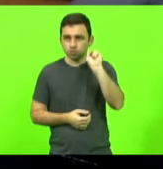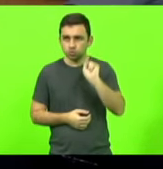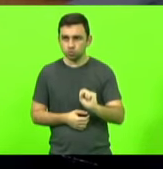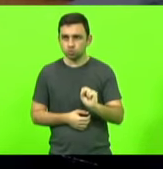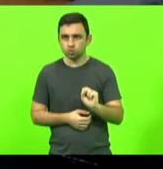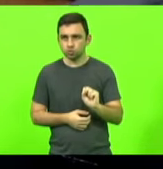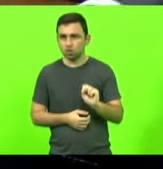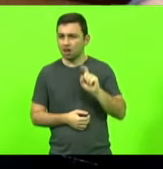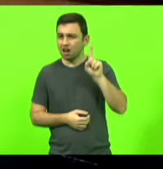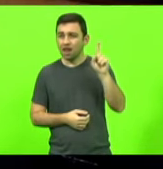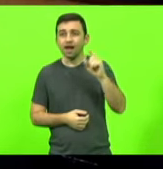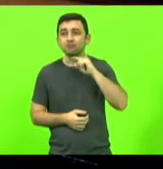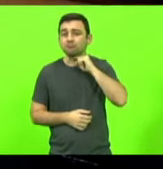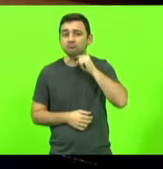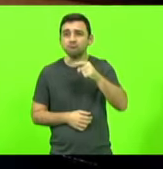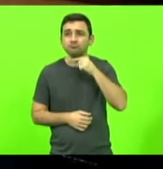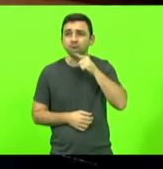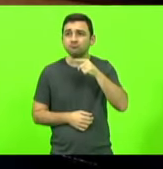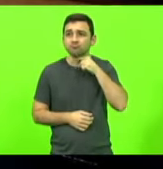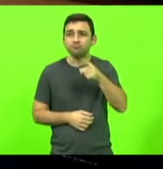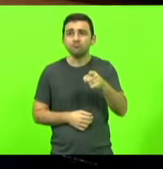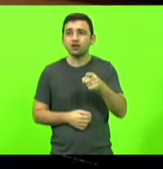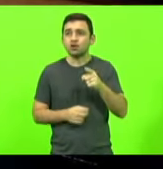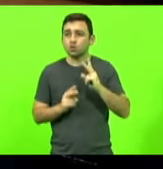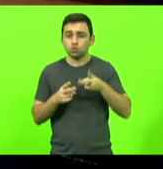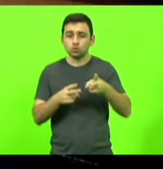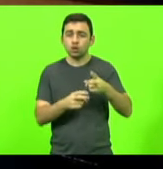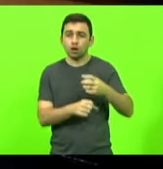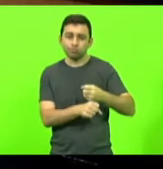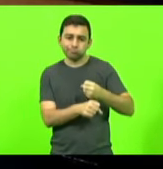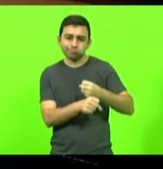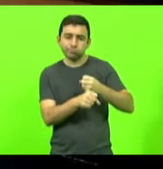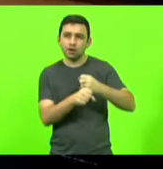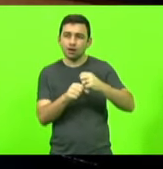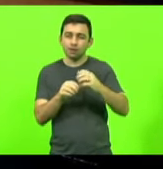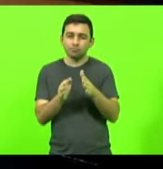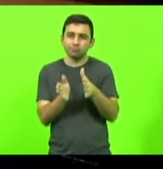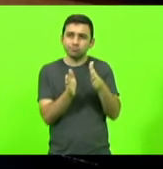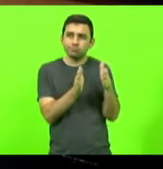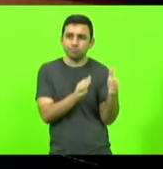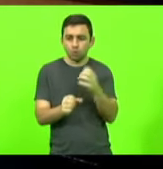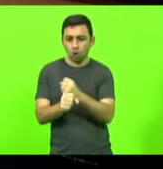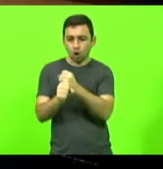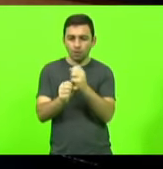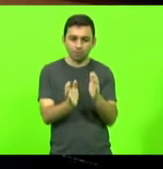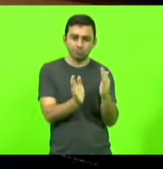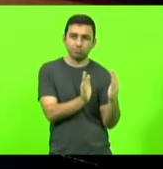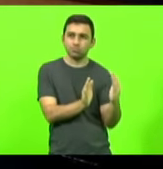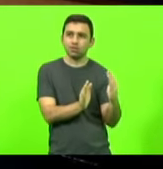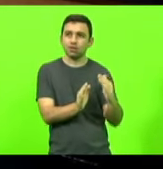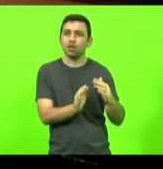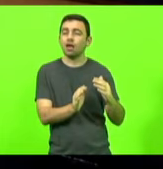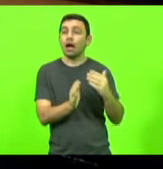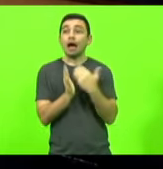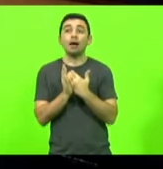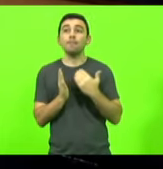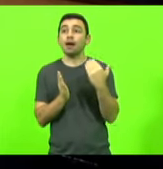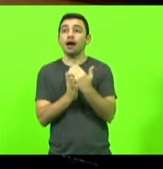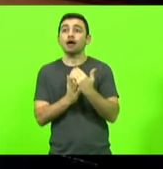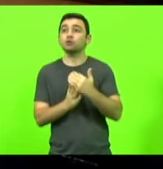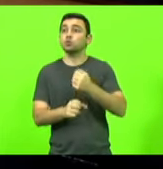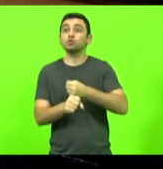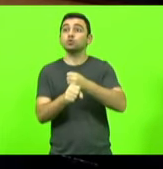não vai ter condições de manter o canteiro de obras aberto. Vai ser a maior obra do governo Bolsonaro de